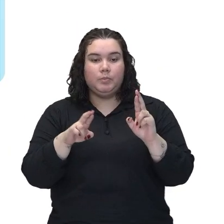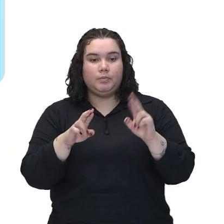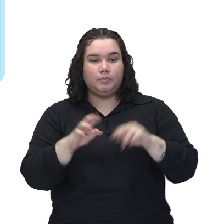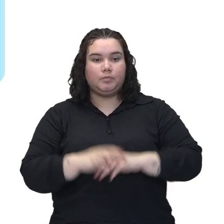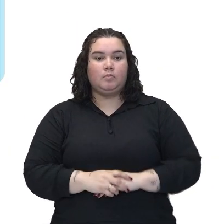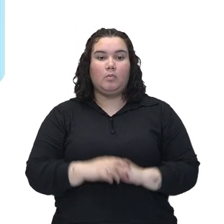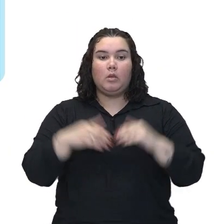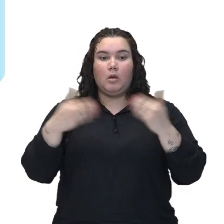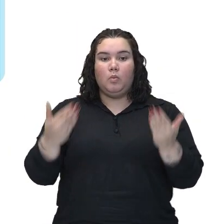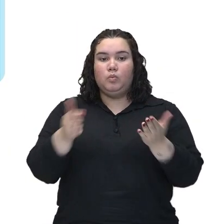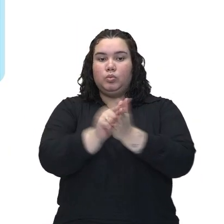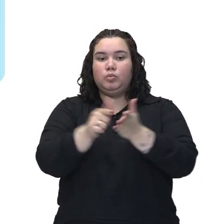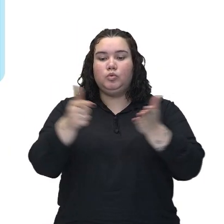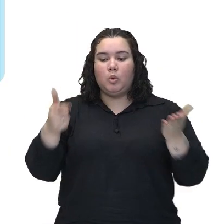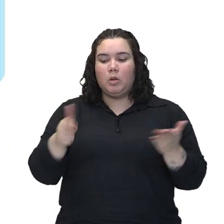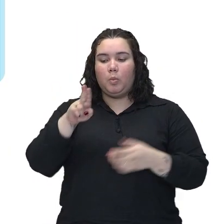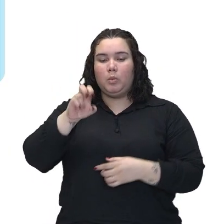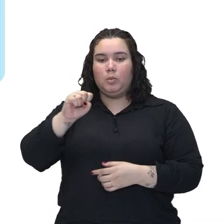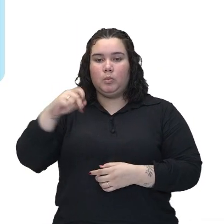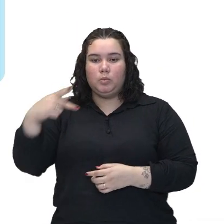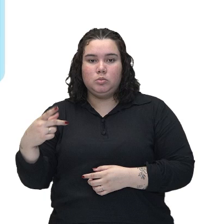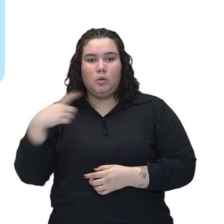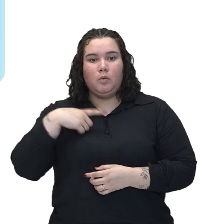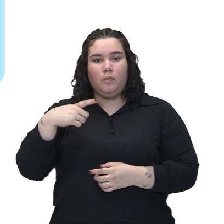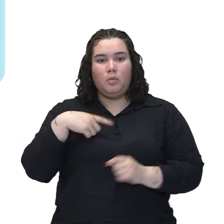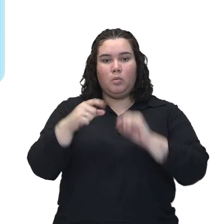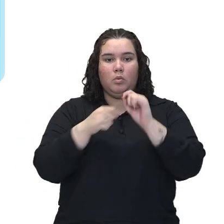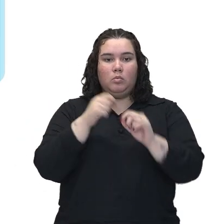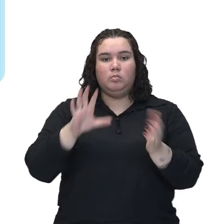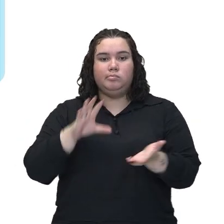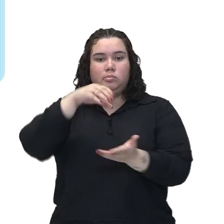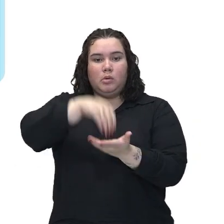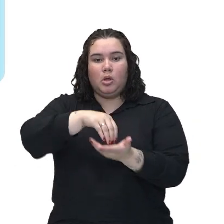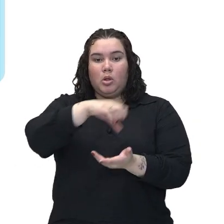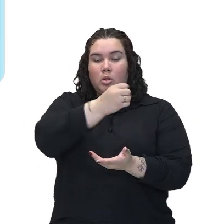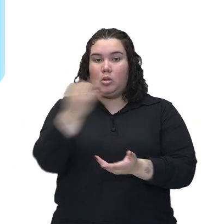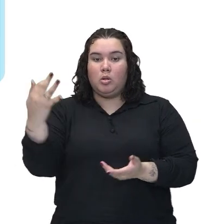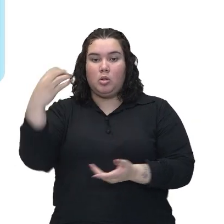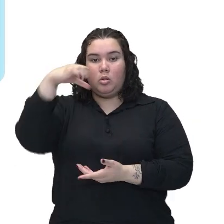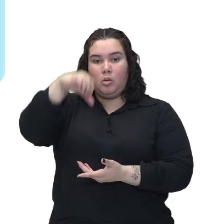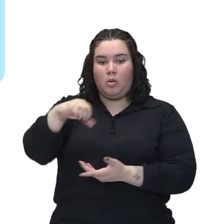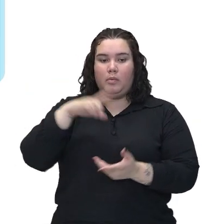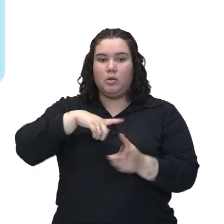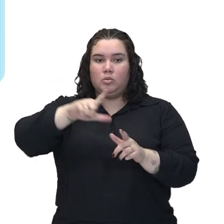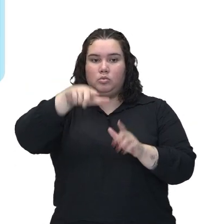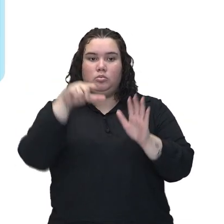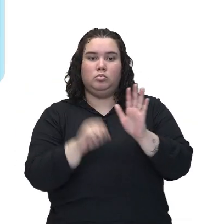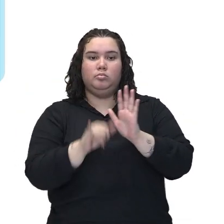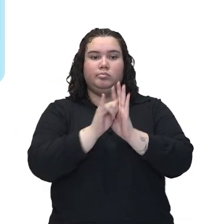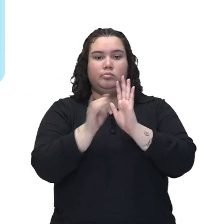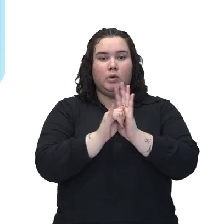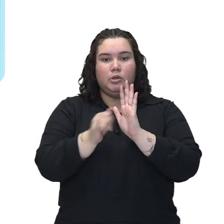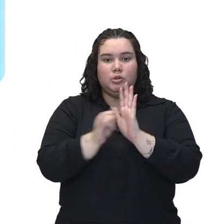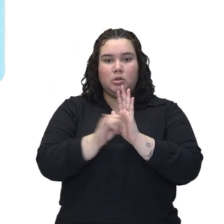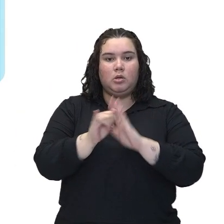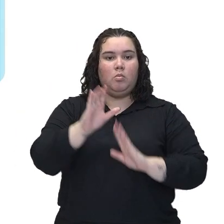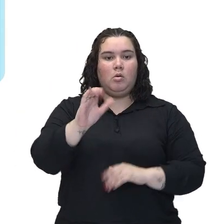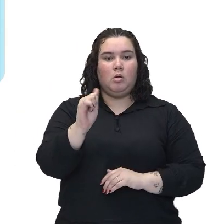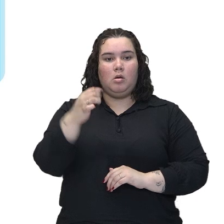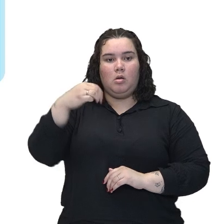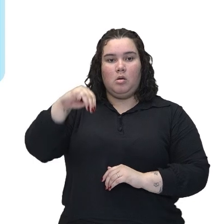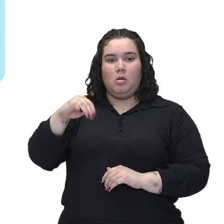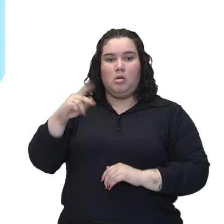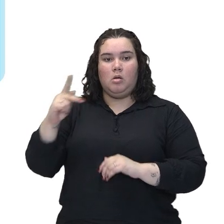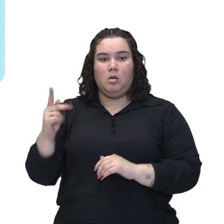Jornal da USP foi uma das 9 organizações selecionadas no edital do Camp Serrilheira 2023,